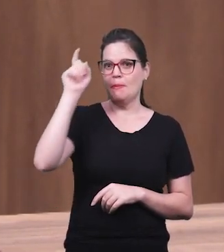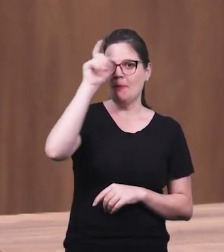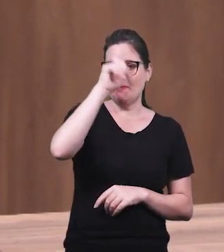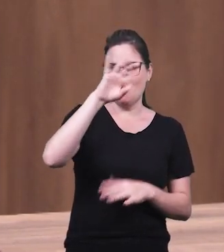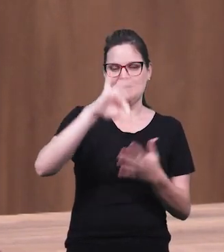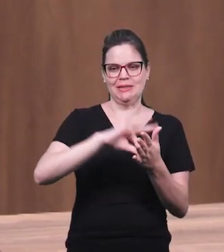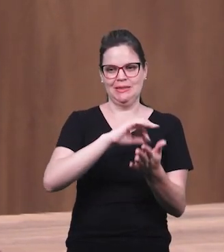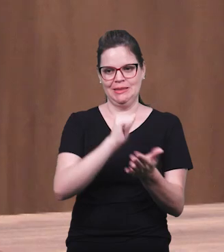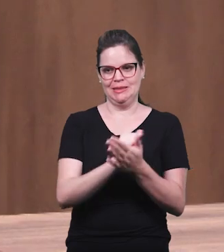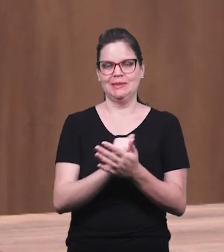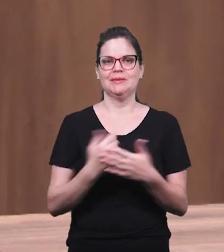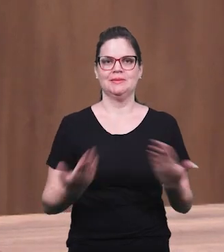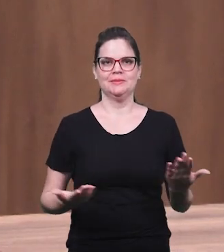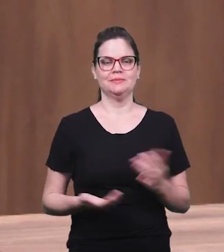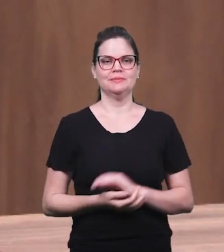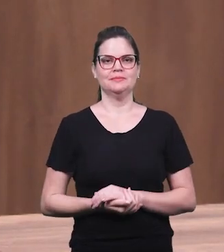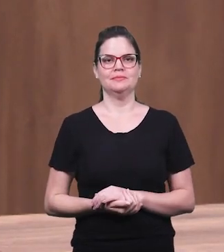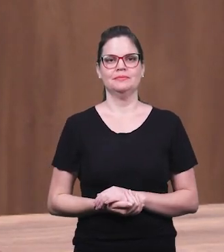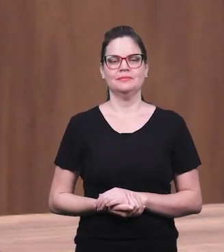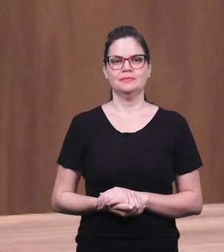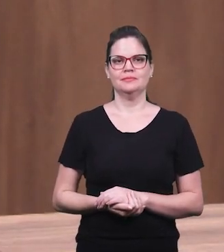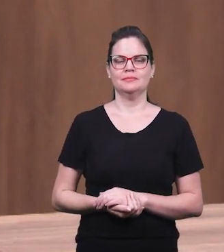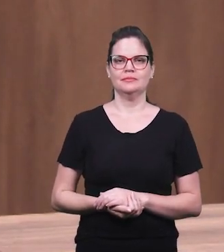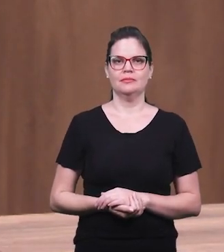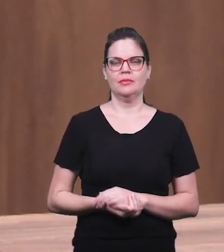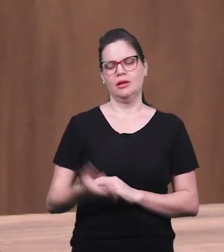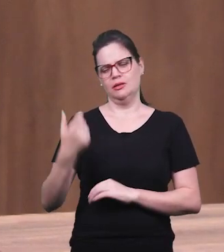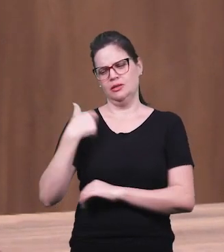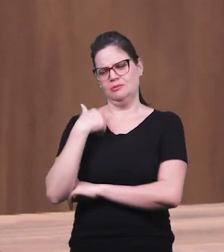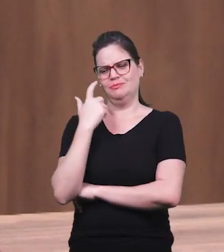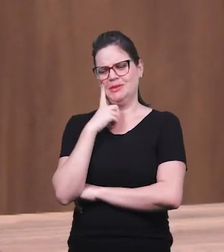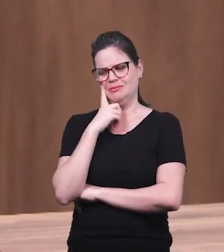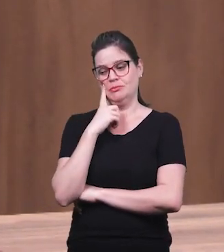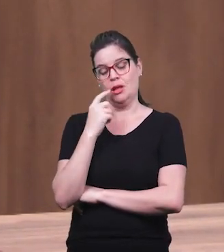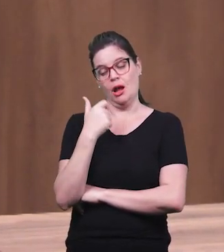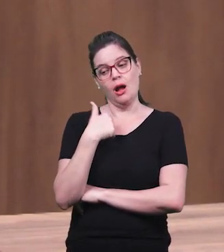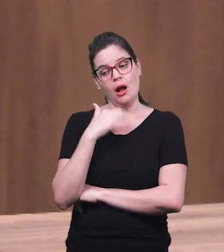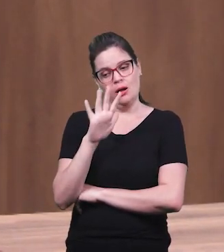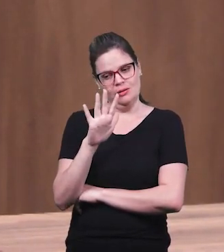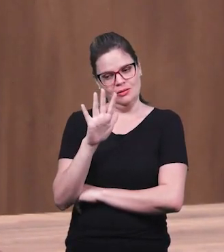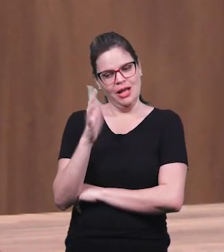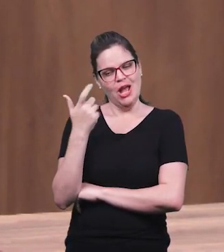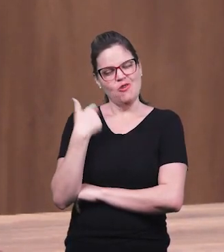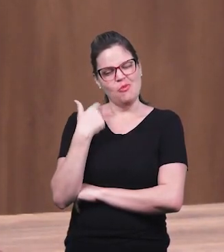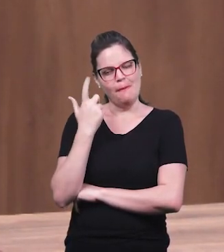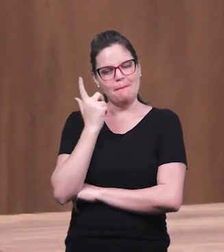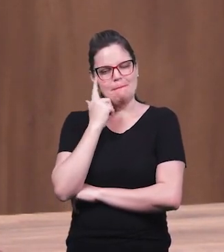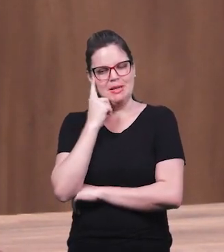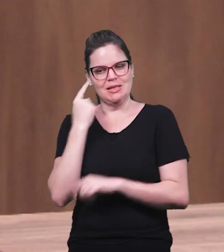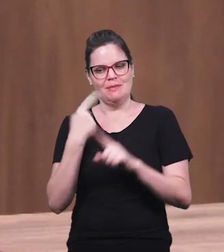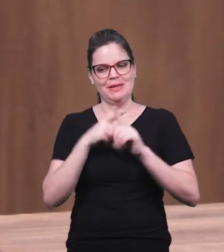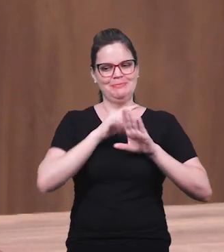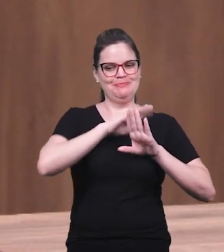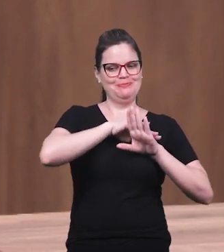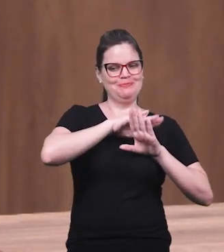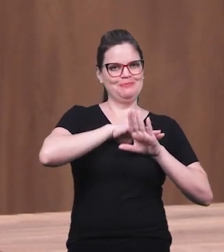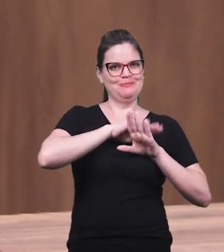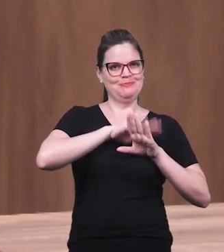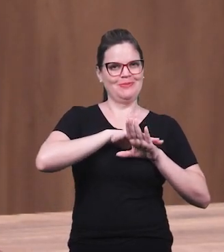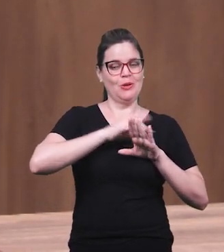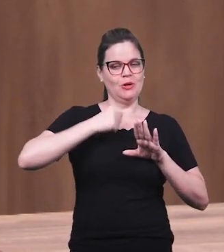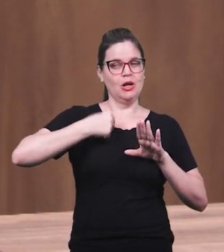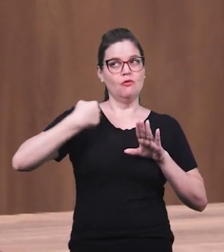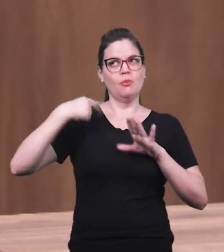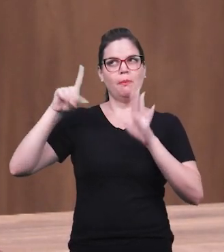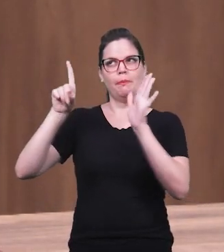recurso sempre foi escasso. E eu disse a ele, olha, eu vou pensar, né? Eu vou pensar, mas dentro de mim,